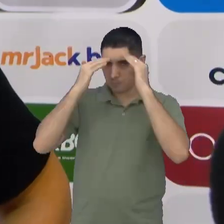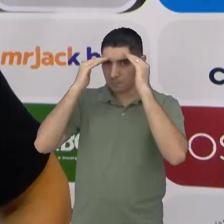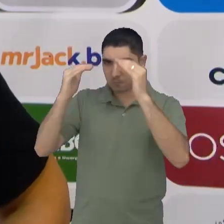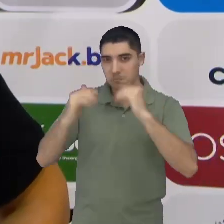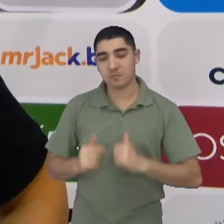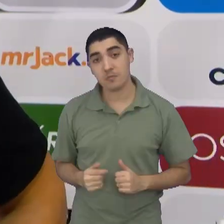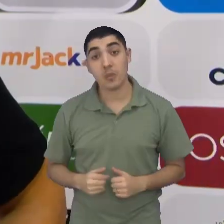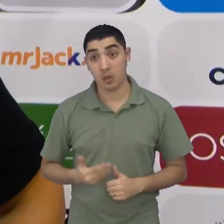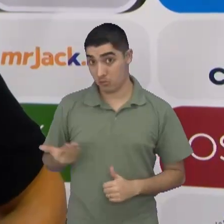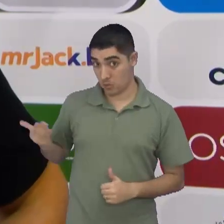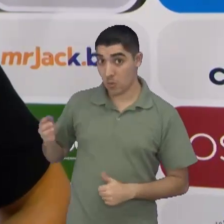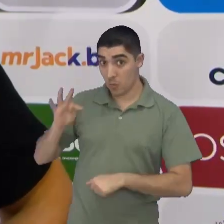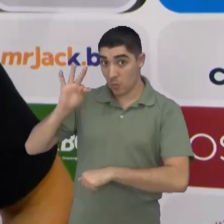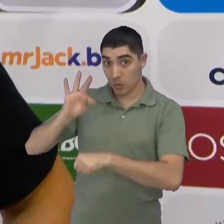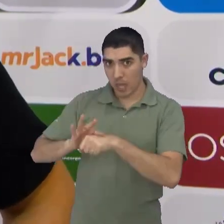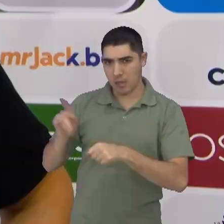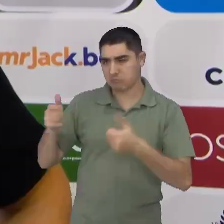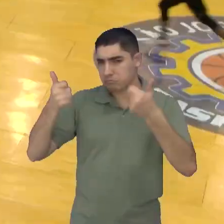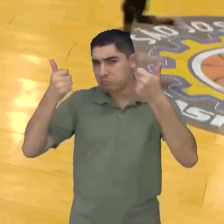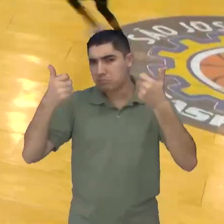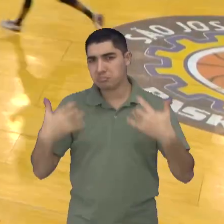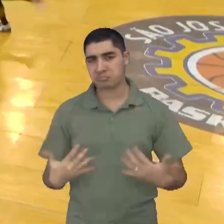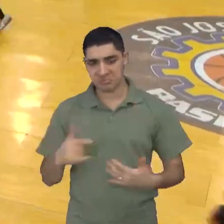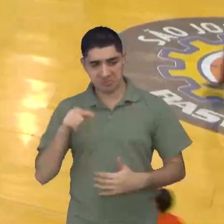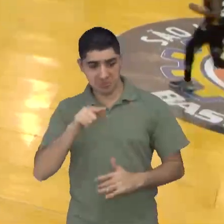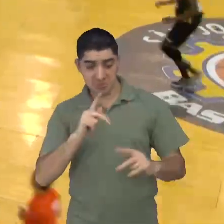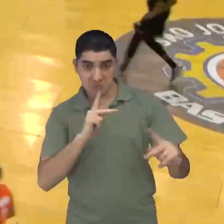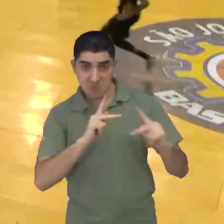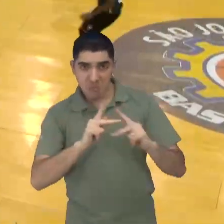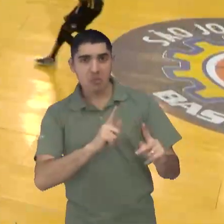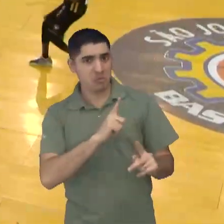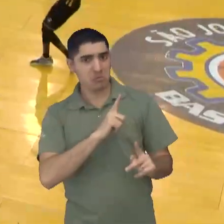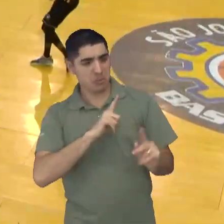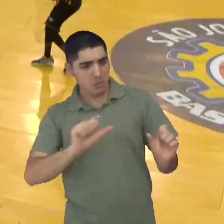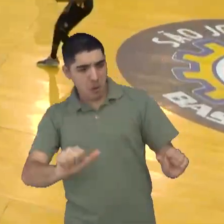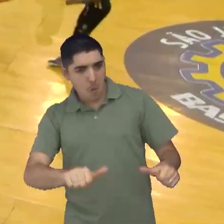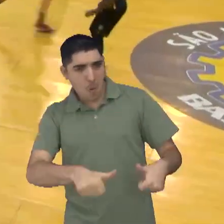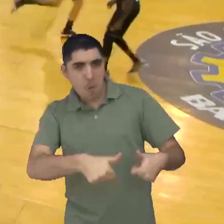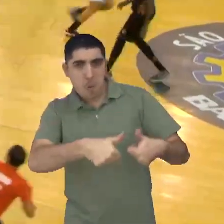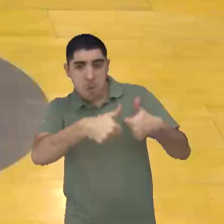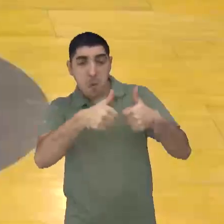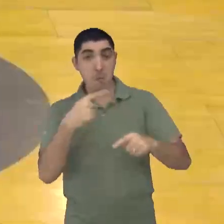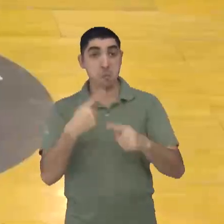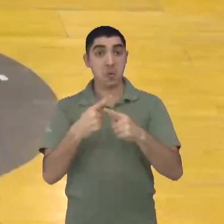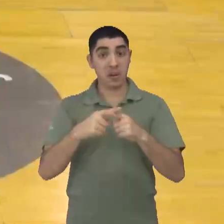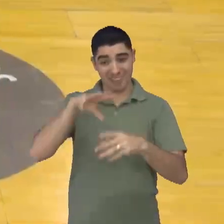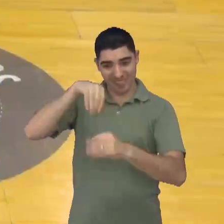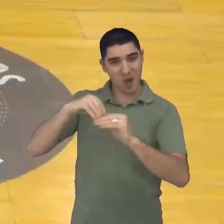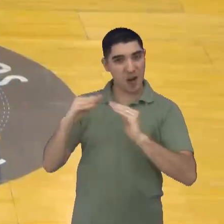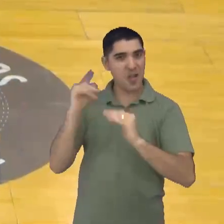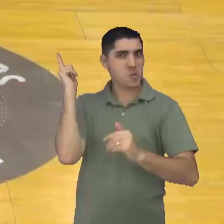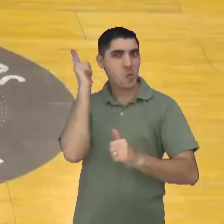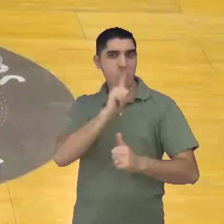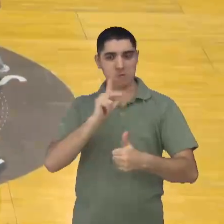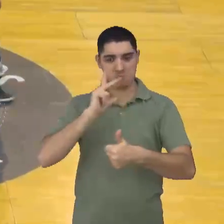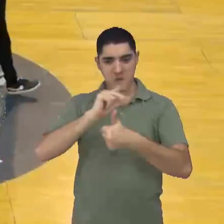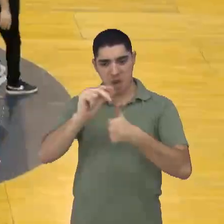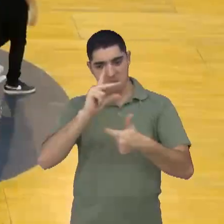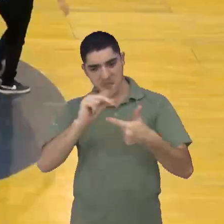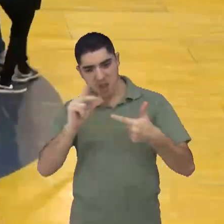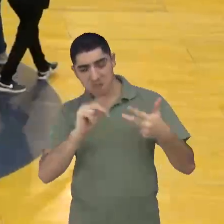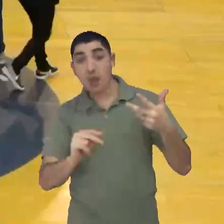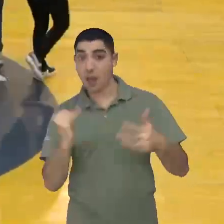técnico Sebastião Figueiredo, o time está em evolução. E as vitórias conquistadas em casa são importantes dentro